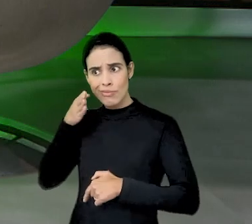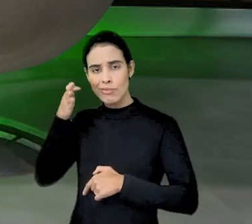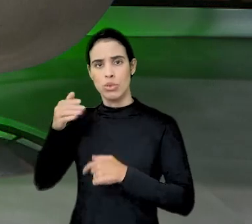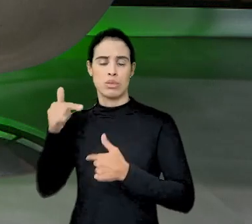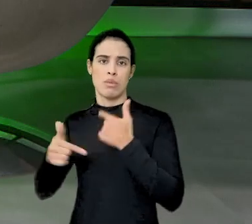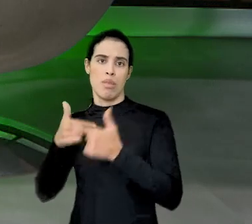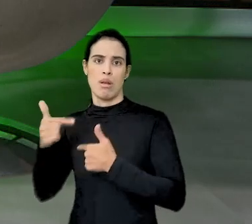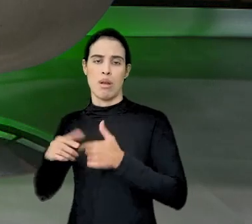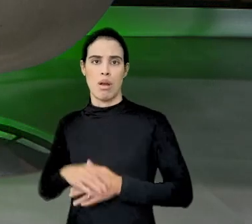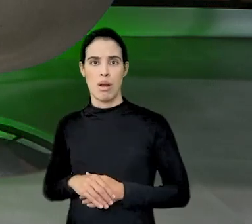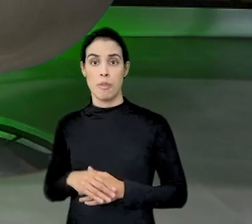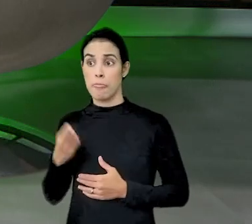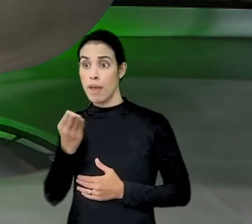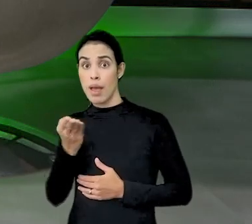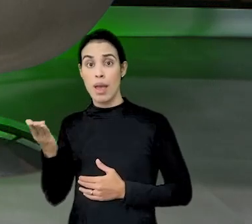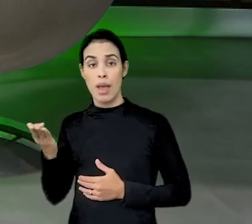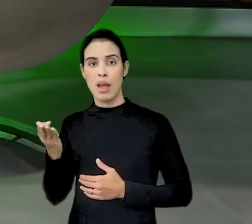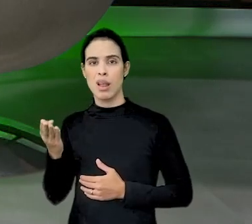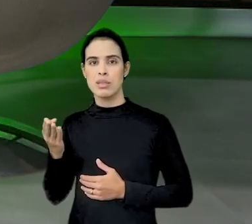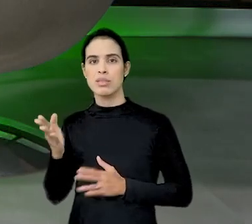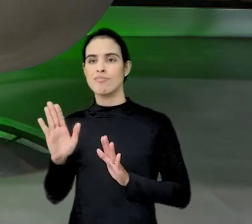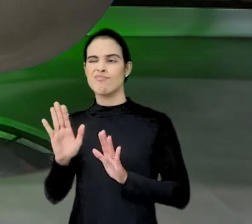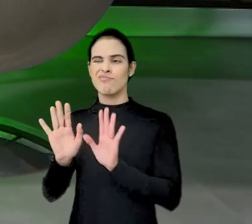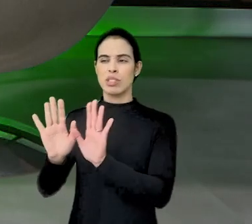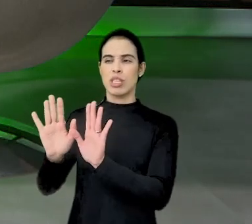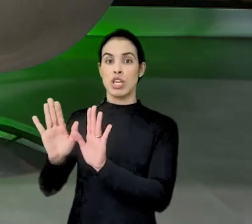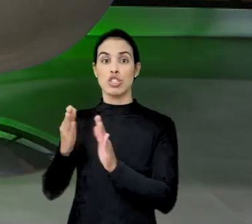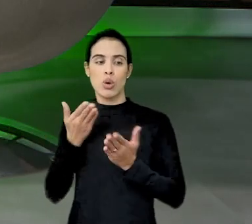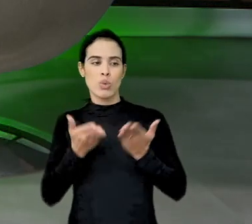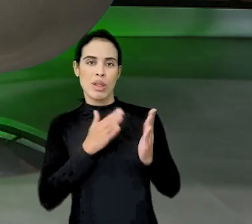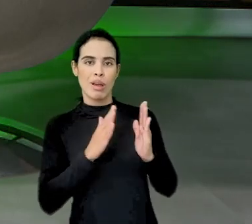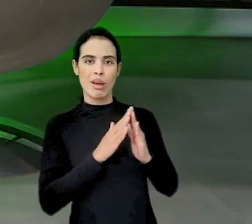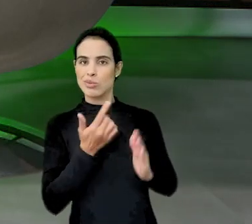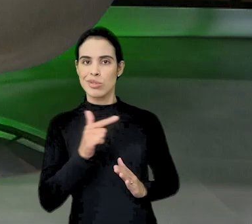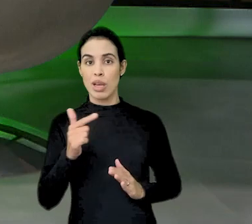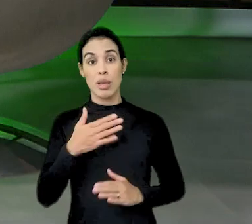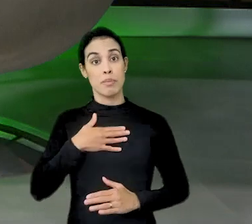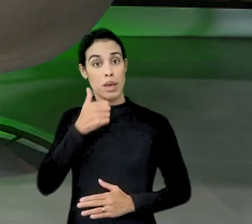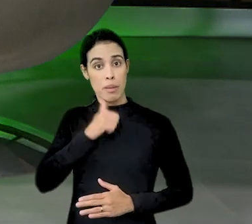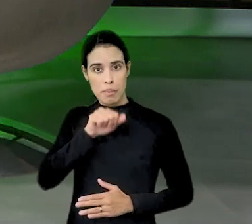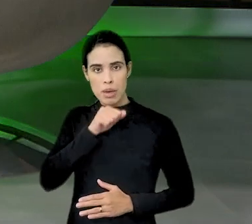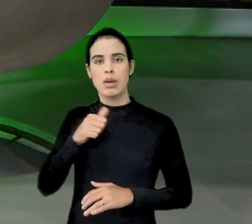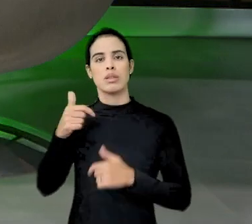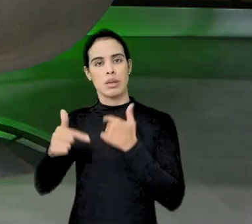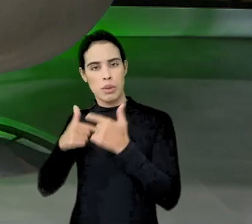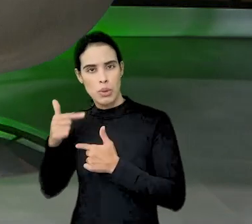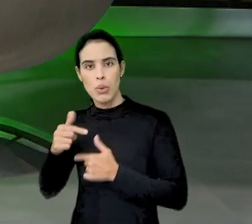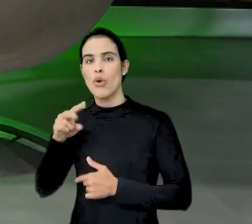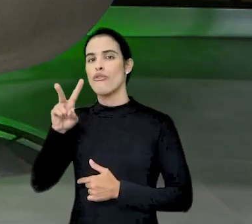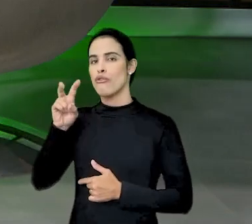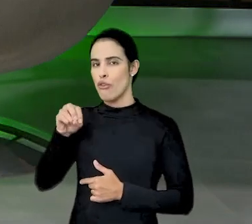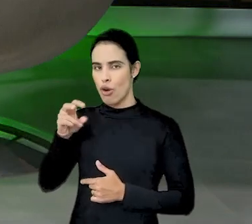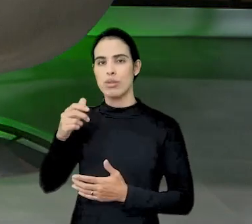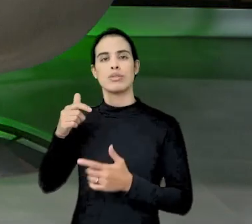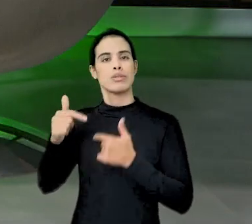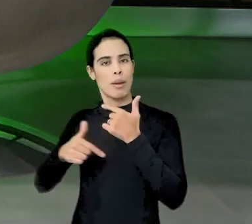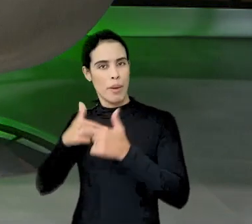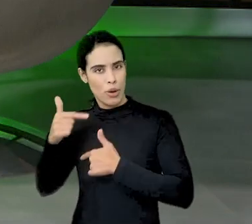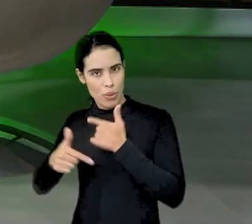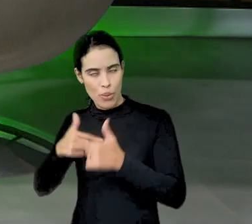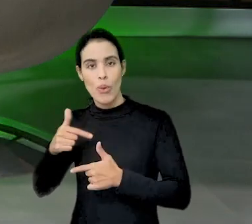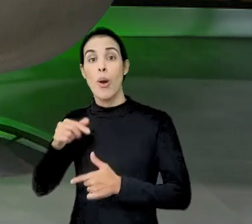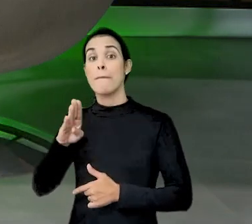trabalharam. Nunca tiveram a oportunidade de não estar no mercado de trabalho. A minha mãe foi uma profissional, a minha avó foi